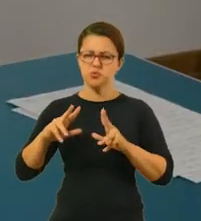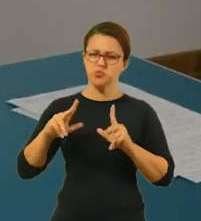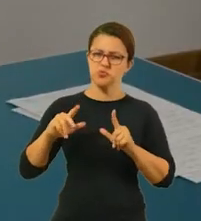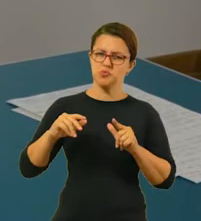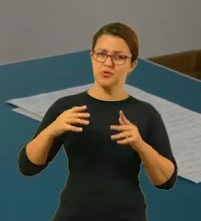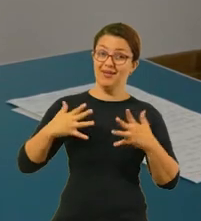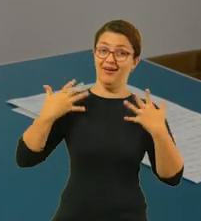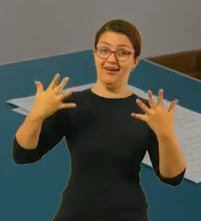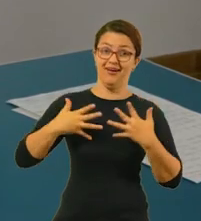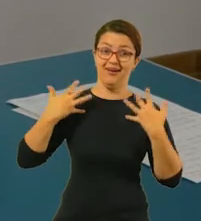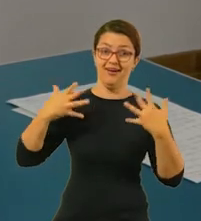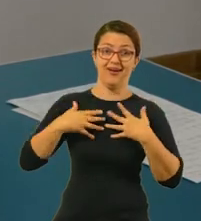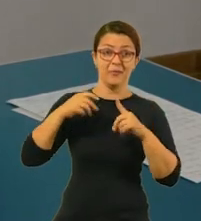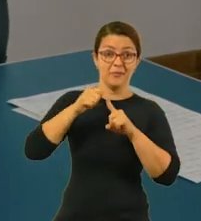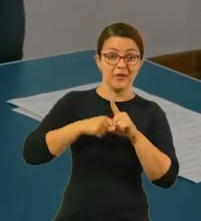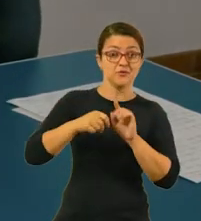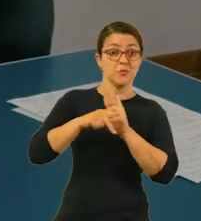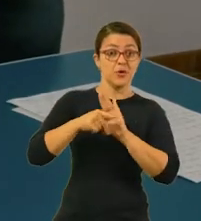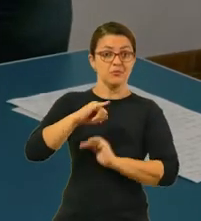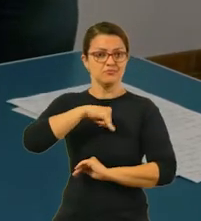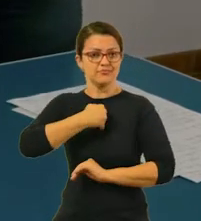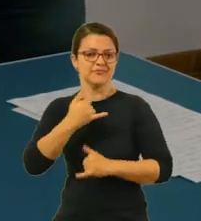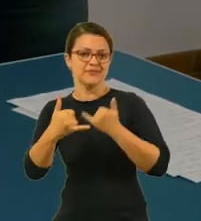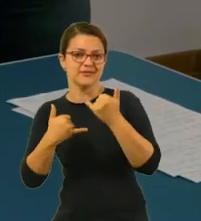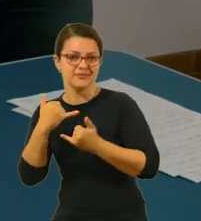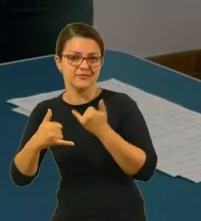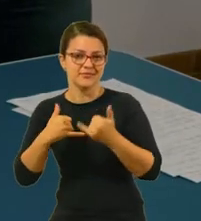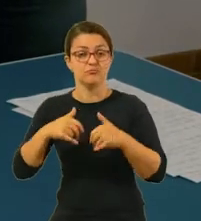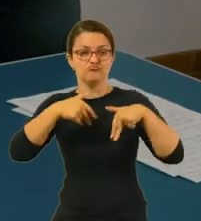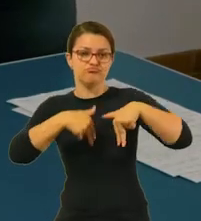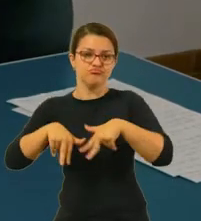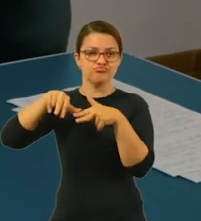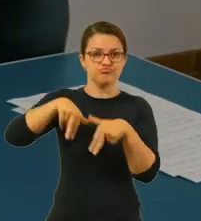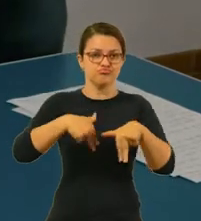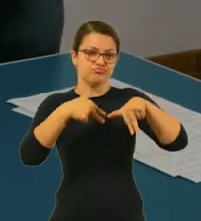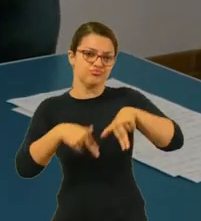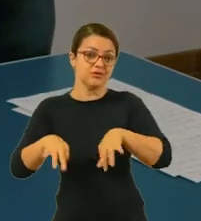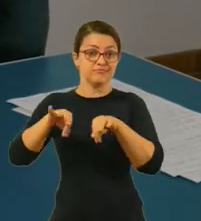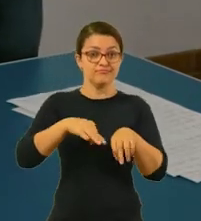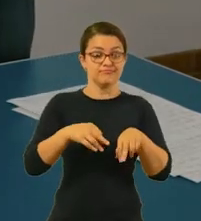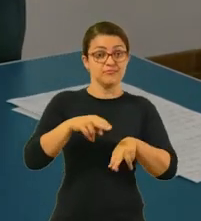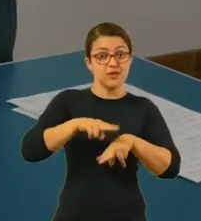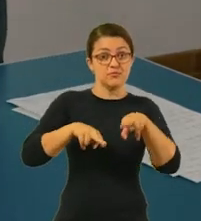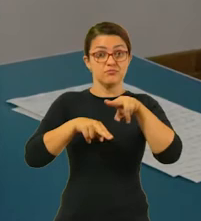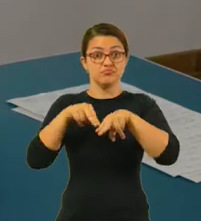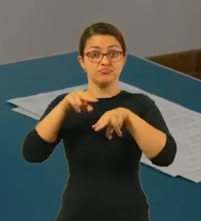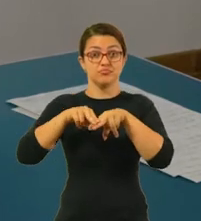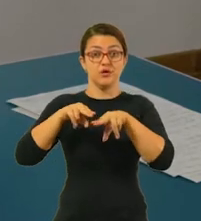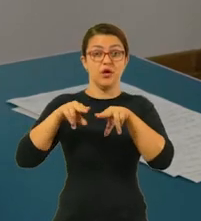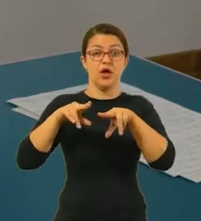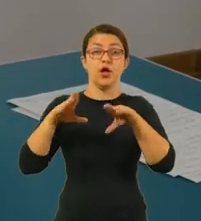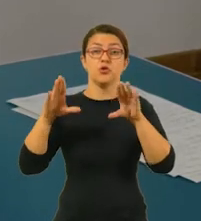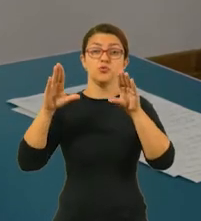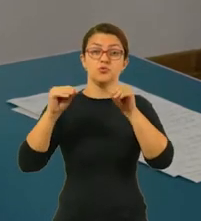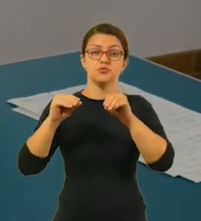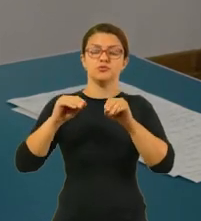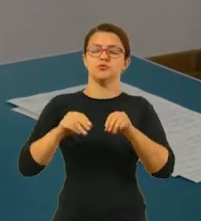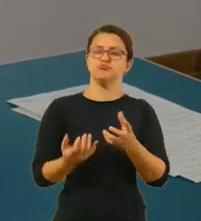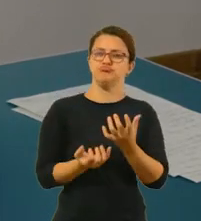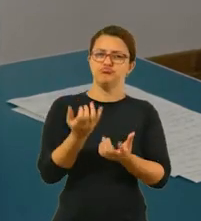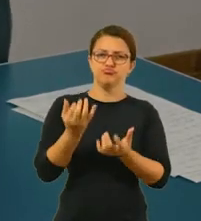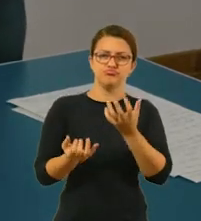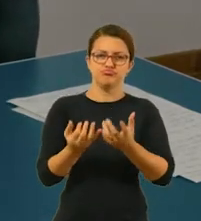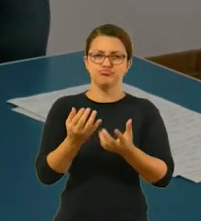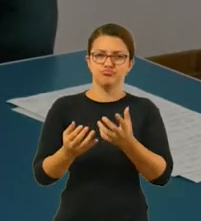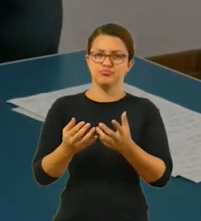agita, chegou o mês de São João. Vai ter muita brincadeira e quadrilha de montão. Tem fogueira a noite toda, muita chama e